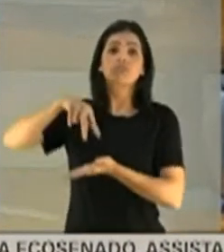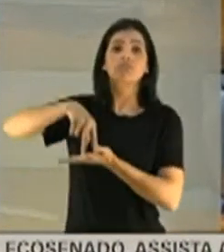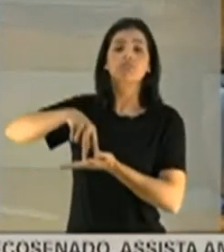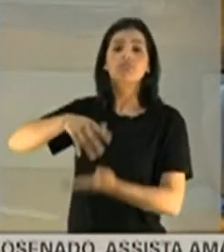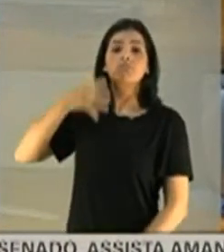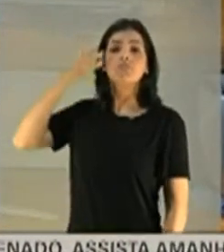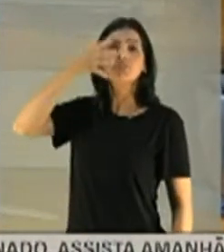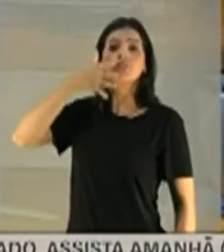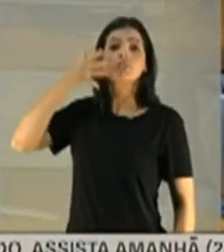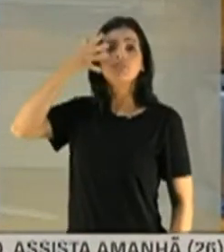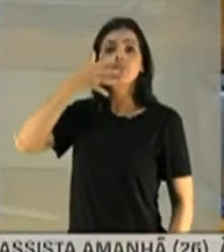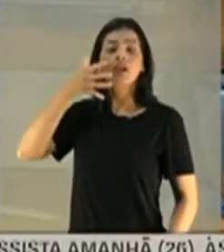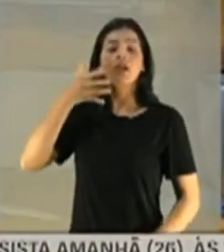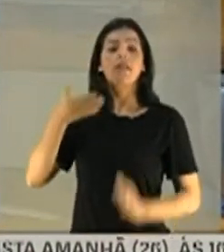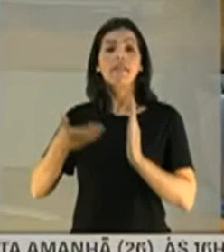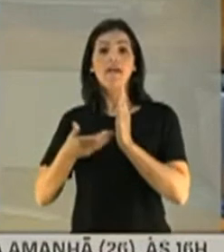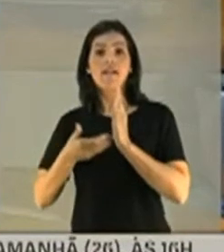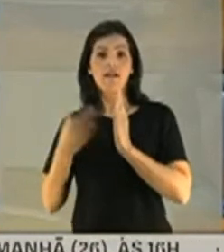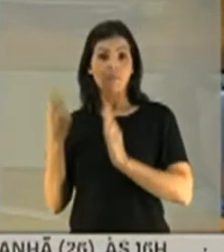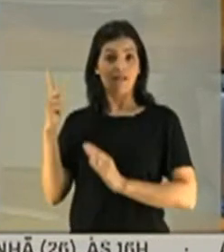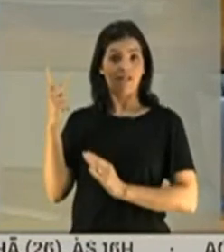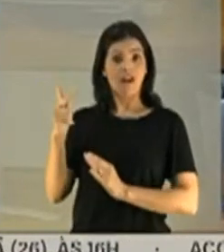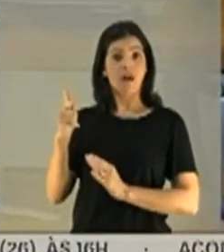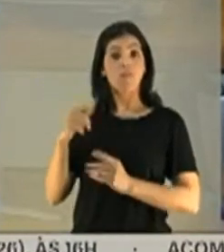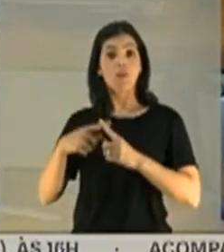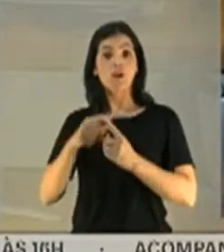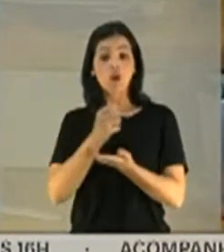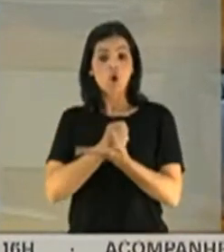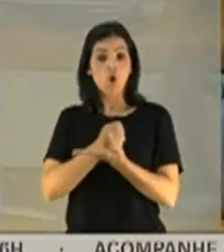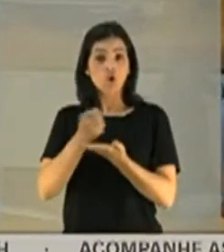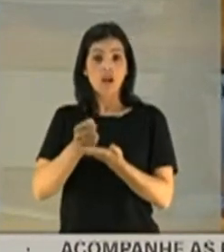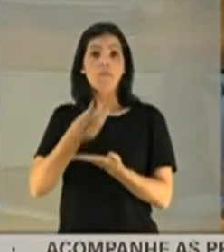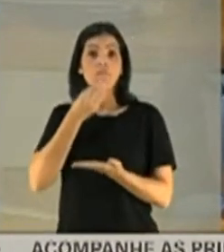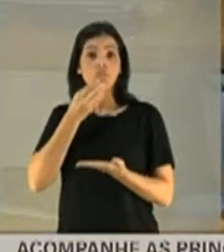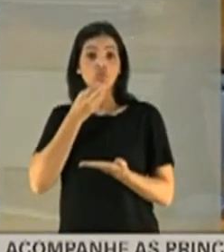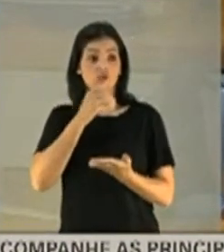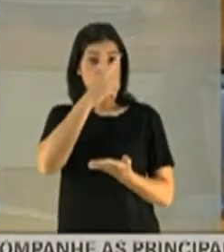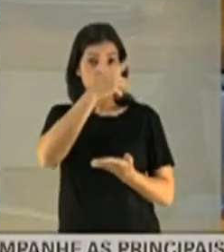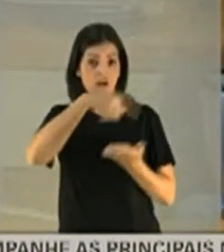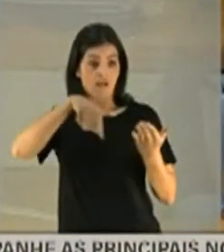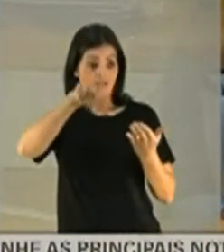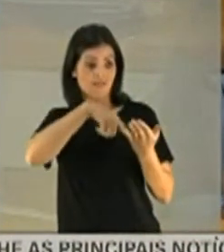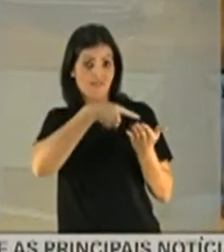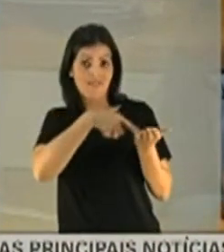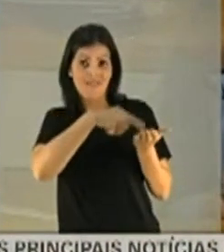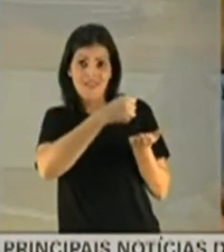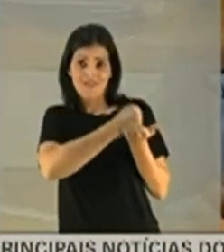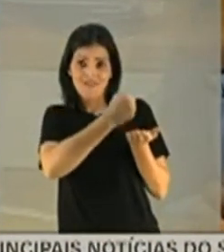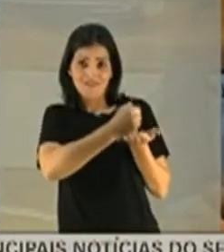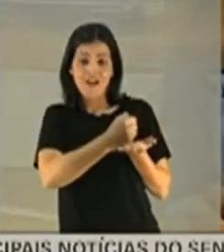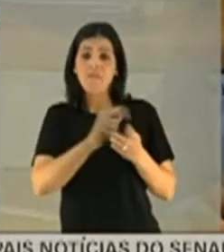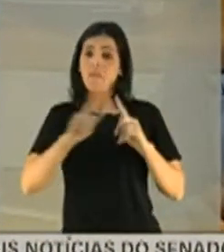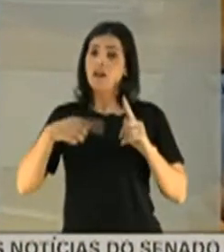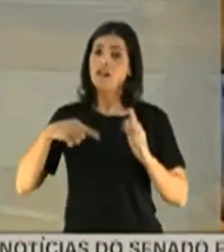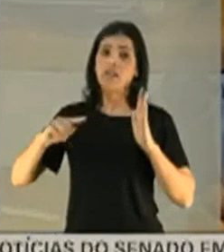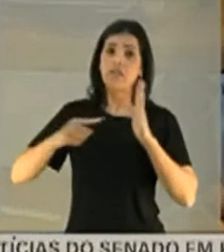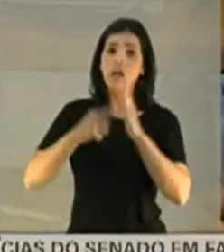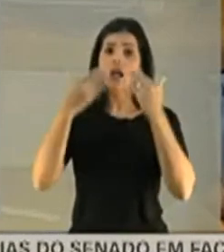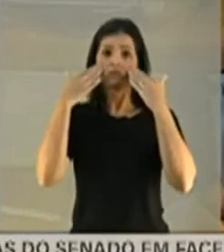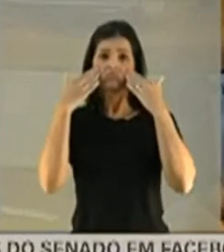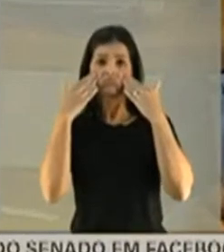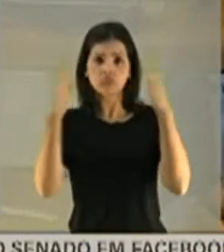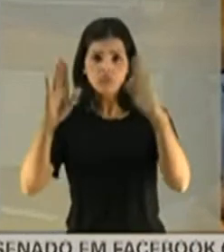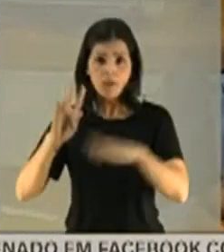da Câmara dos Deputados, quando o contrato ainda podia ser revogado, e não fez a denúncia pública